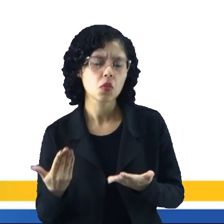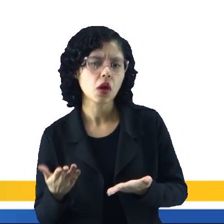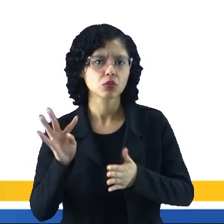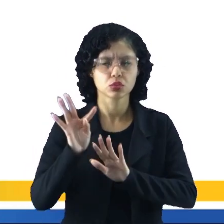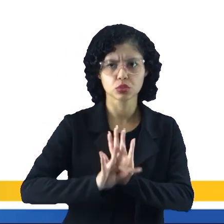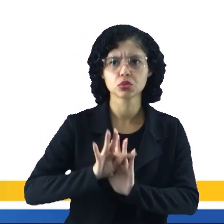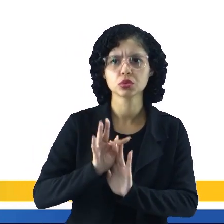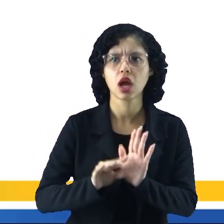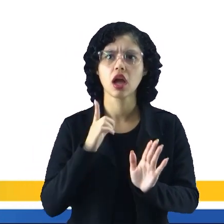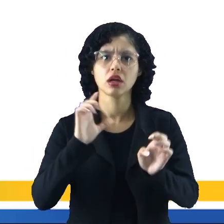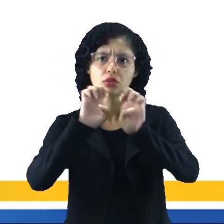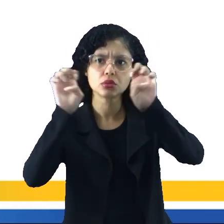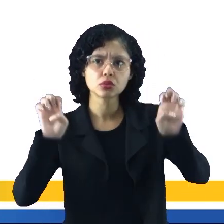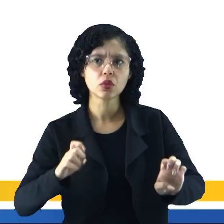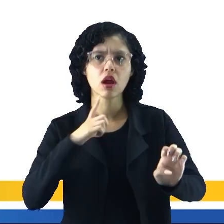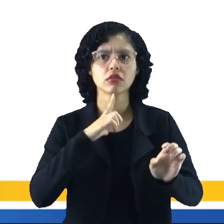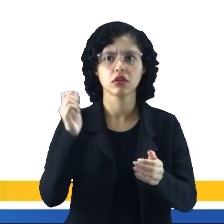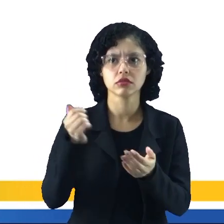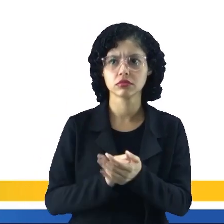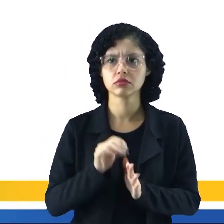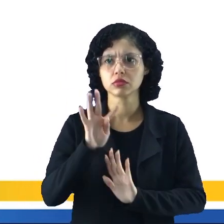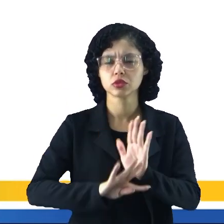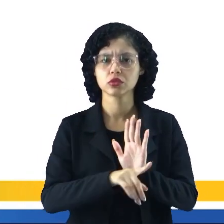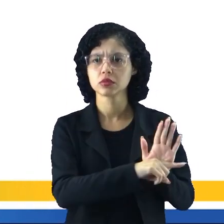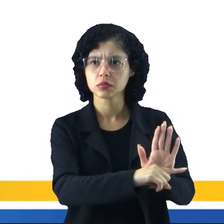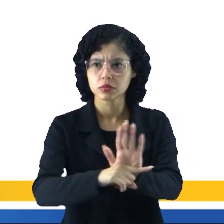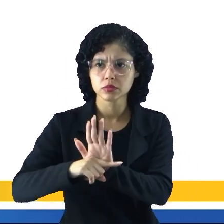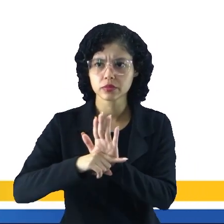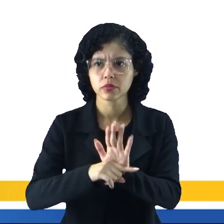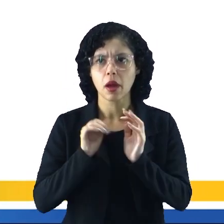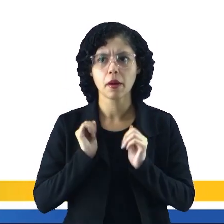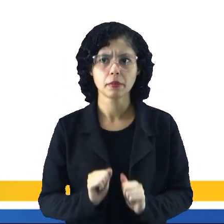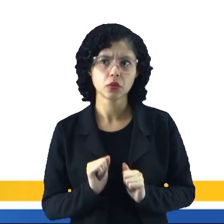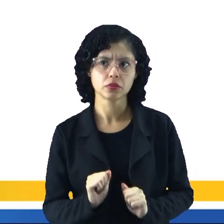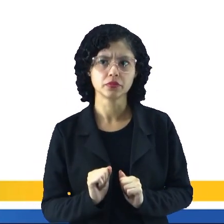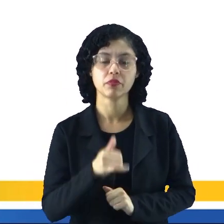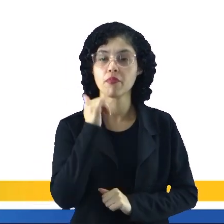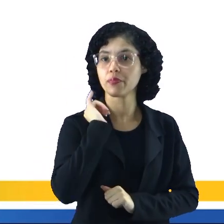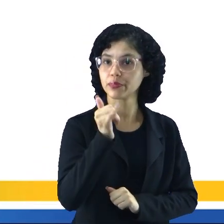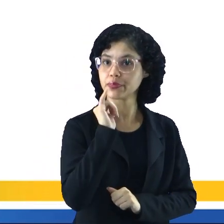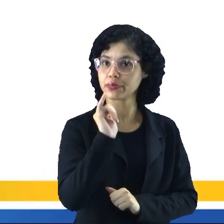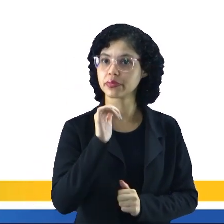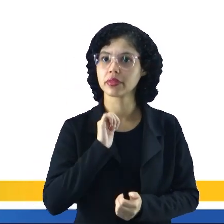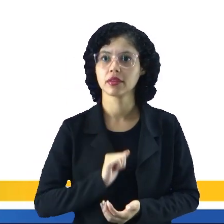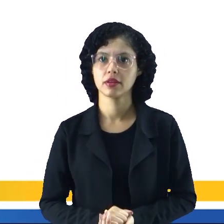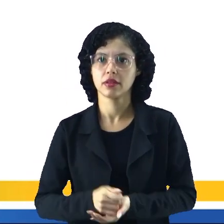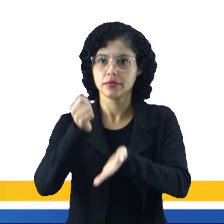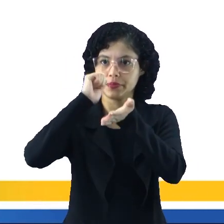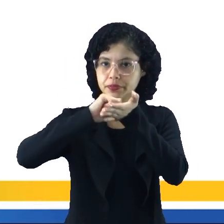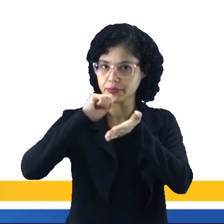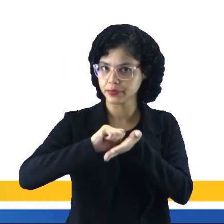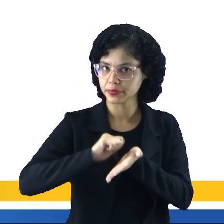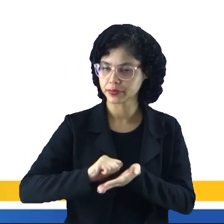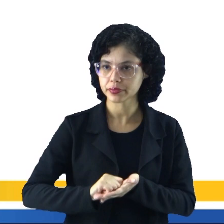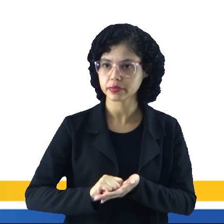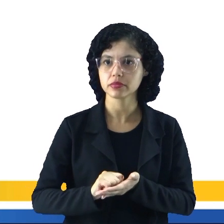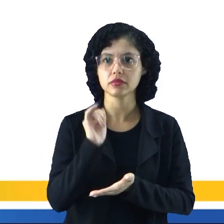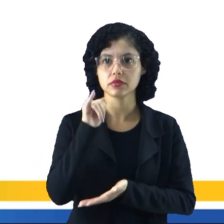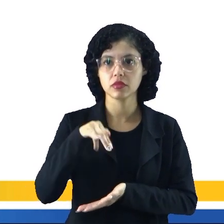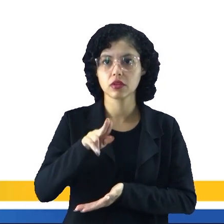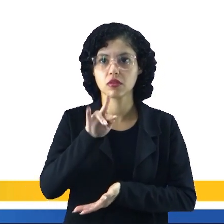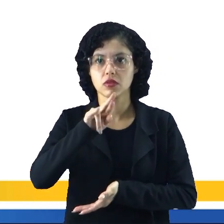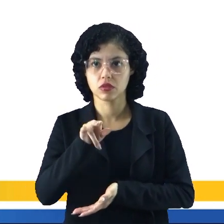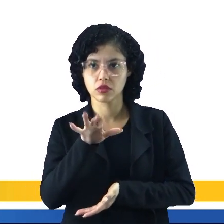é a estrutura na qual um texto é apresentado ele pode ser narrativo descritivo